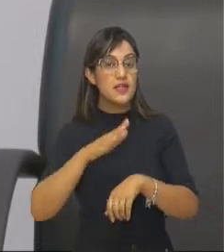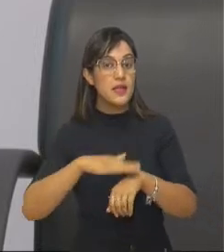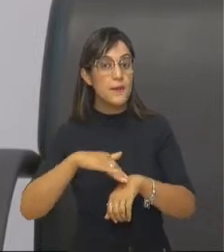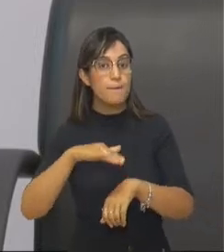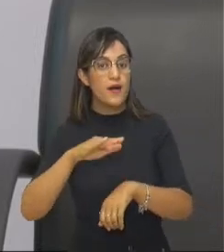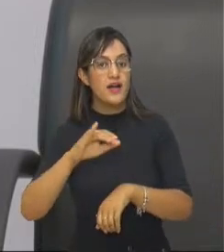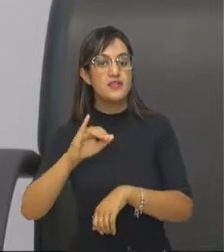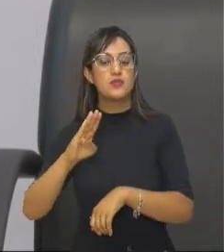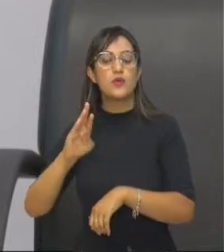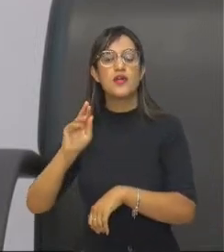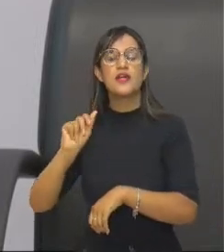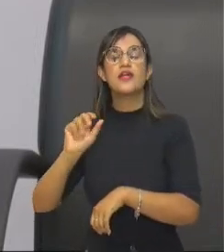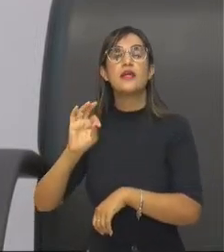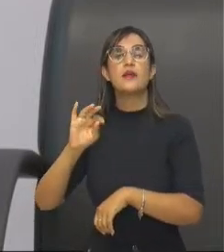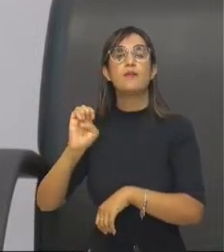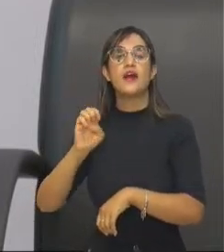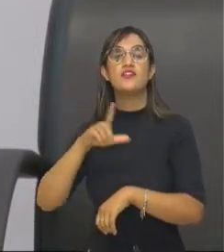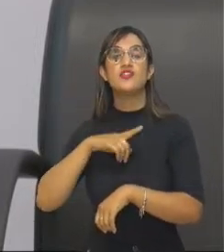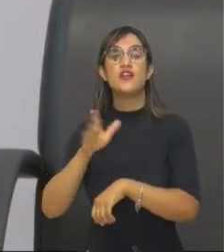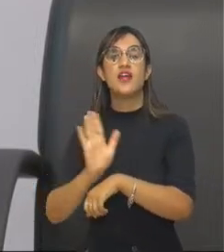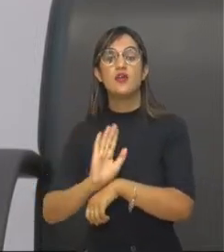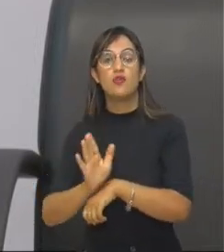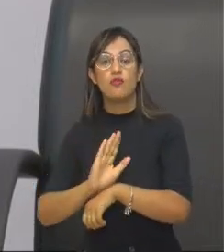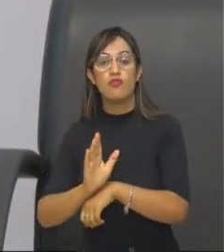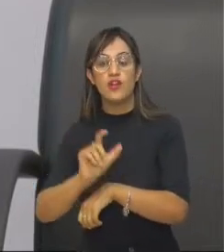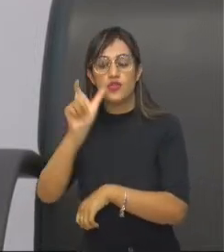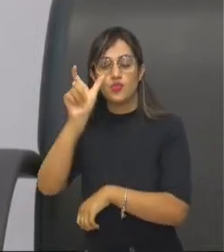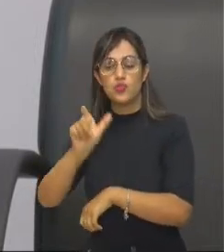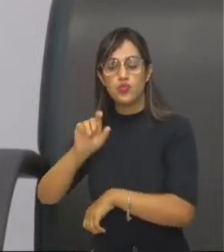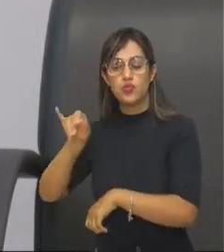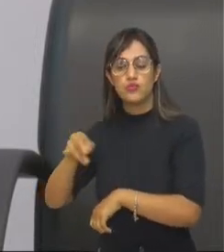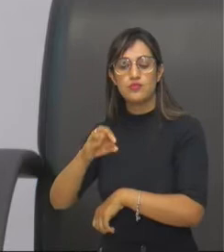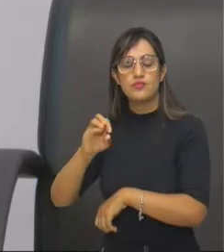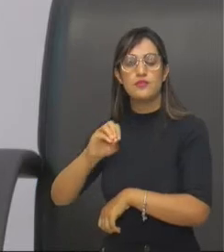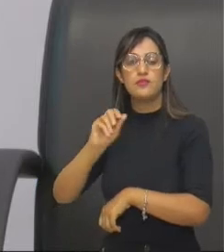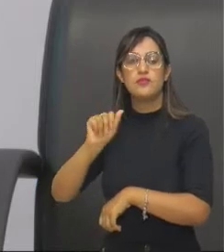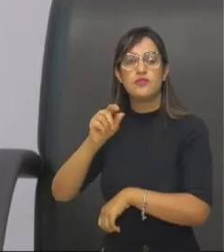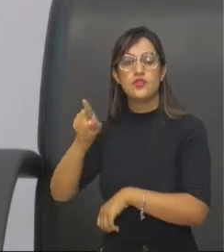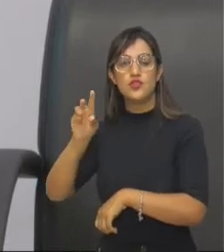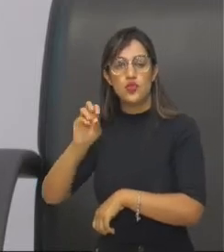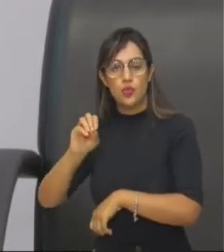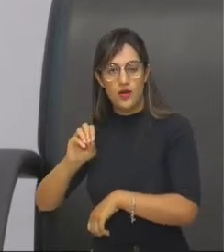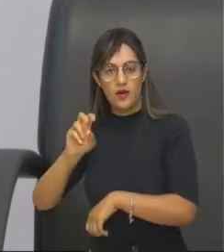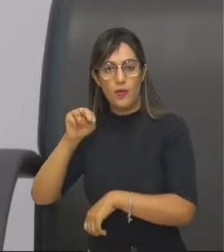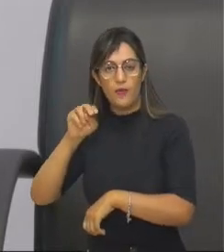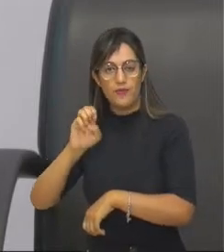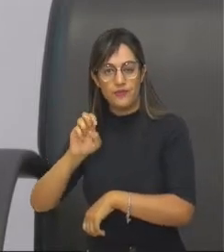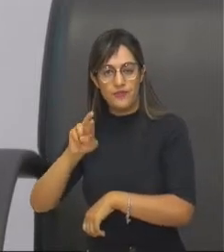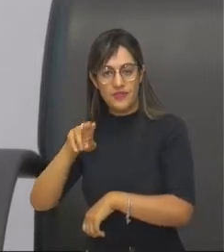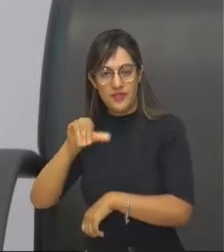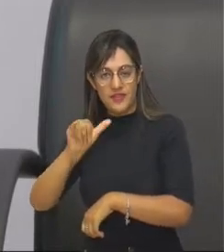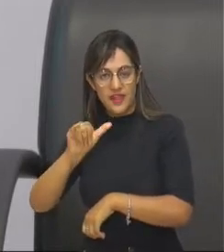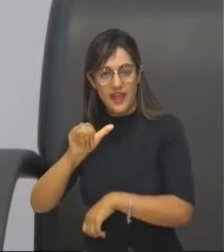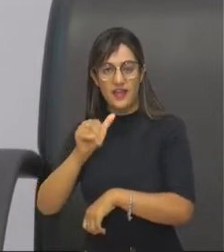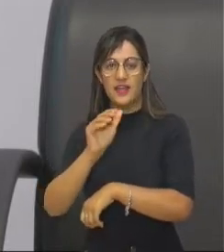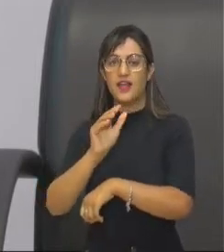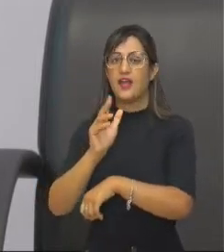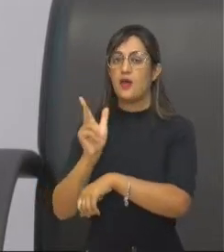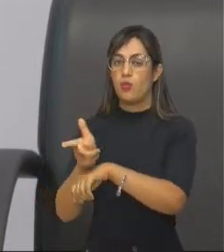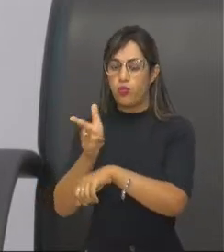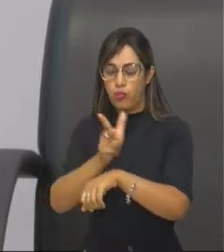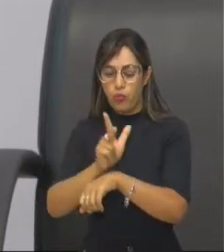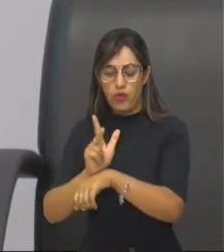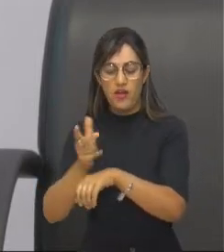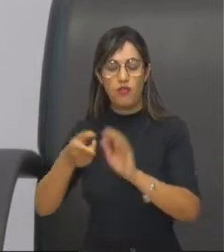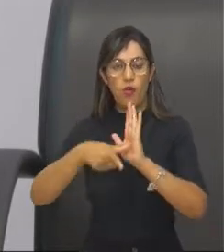viram, vejam o vídeo que João Neri gravou antes de partir. As últimas palavras dele foram que a